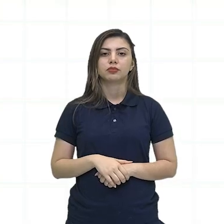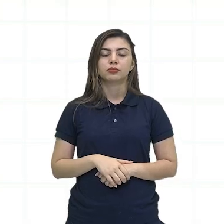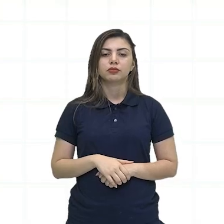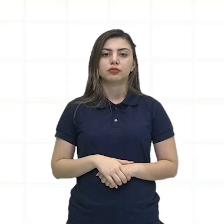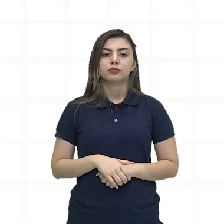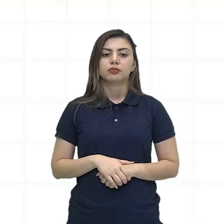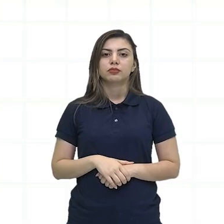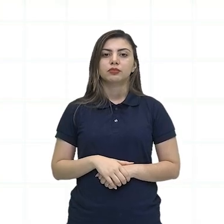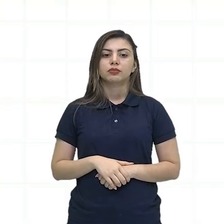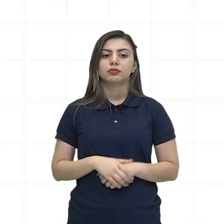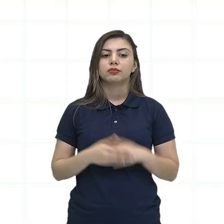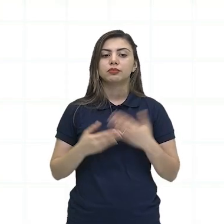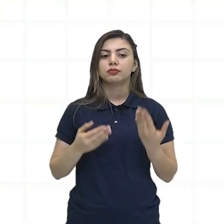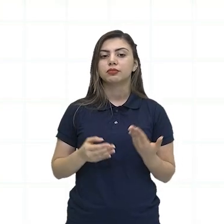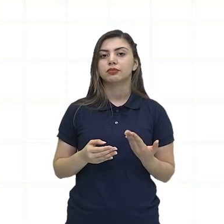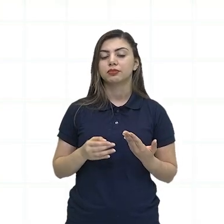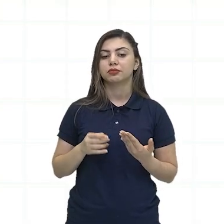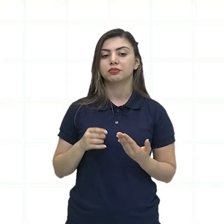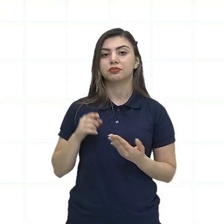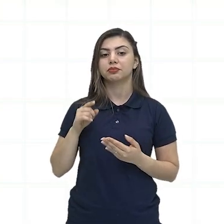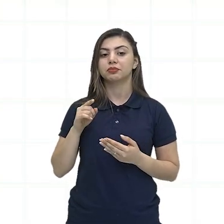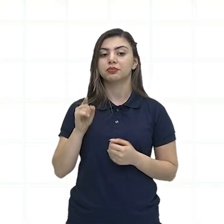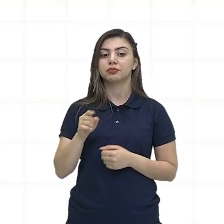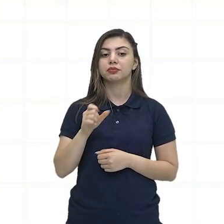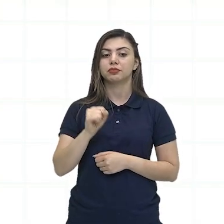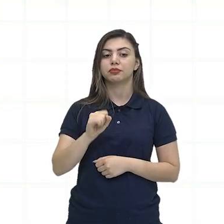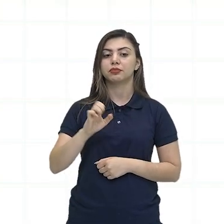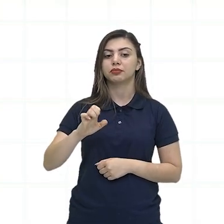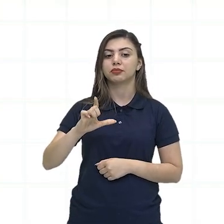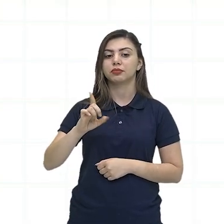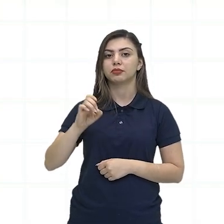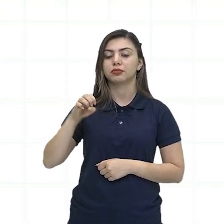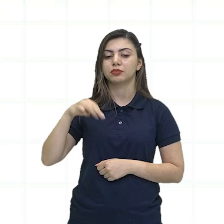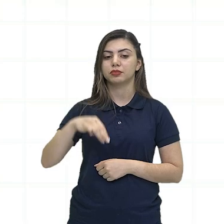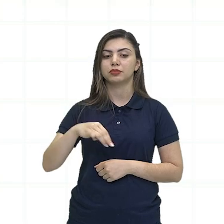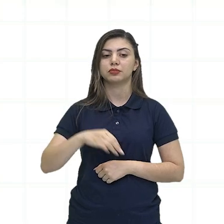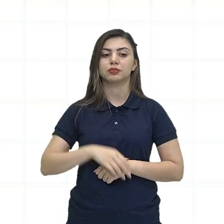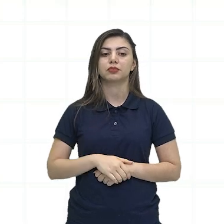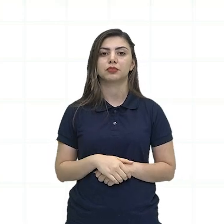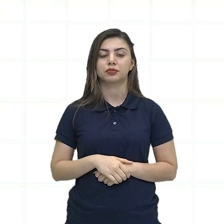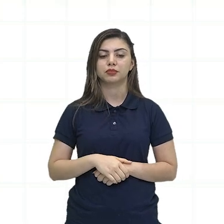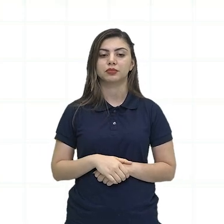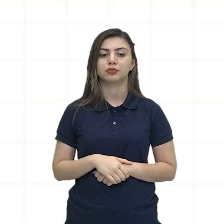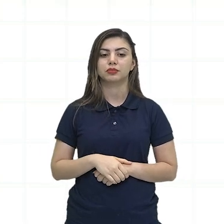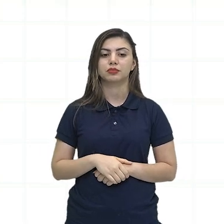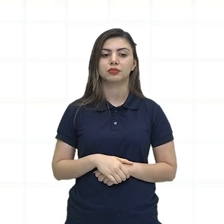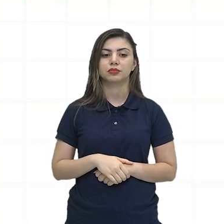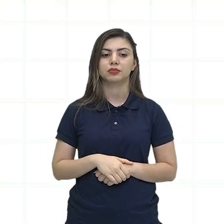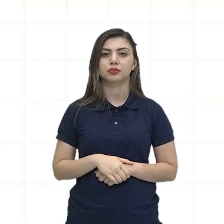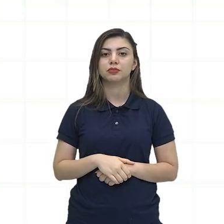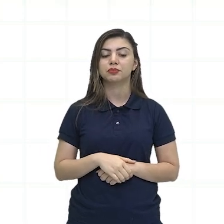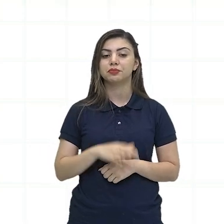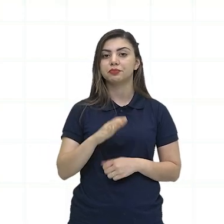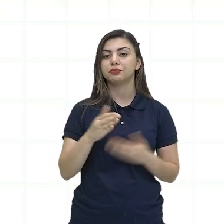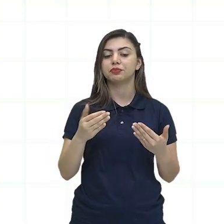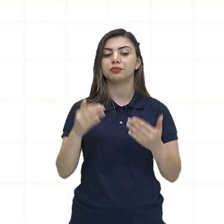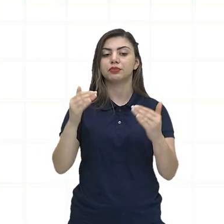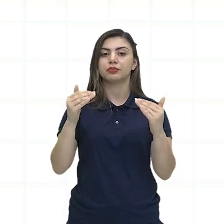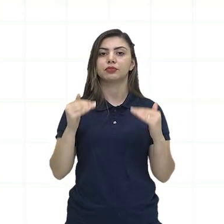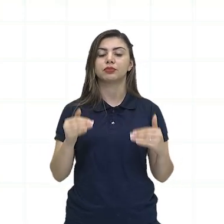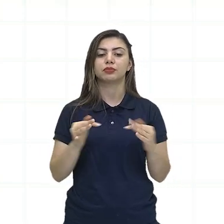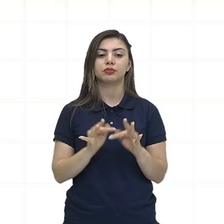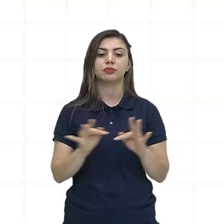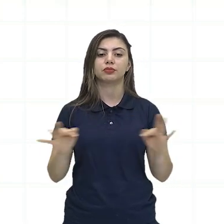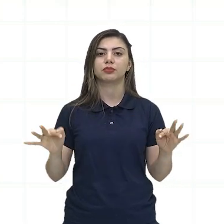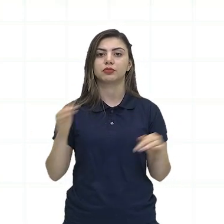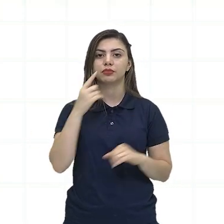perde as suas aulas de yoga, ok? E ali, aquela frase, they hardly ever go